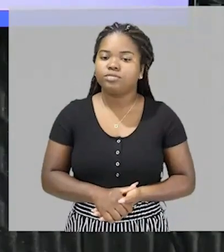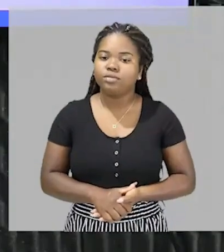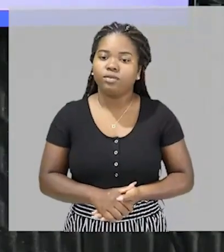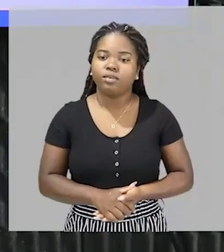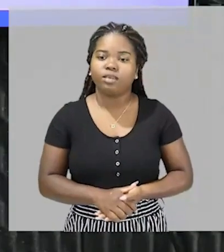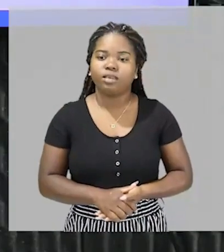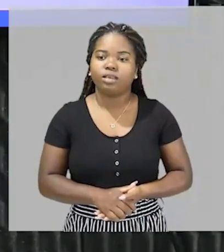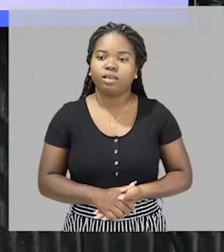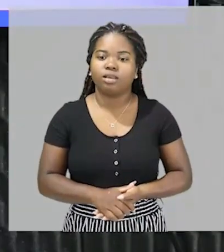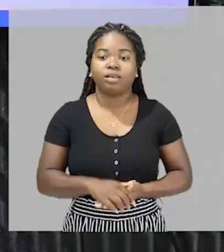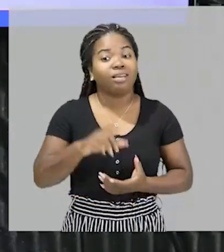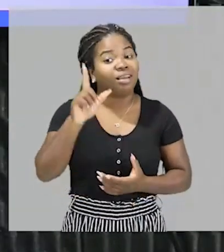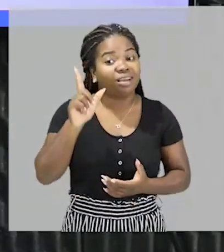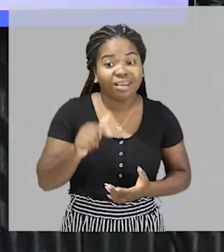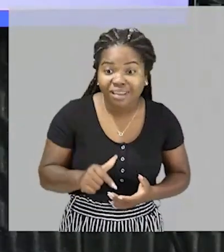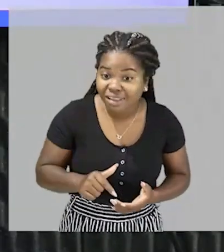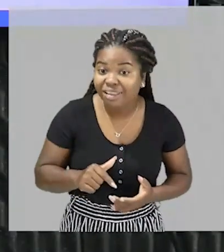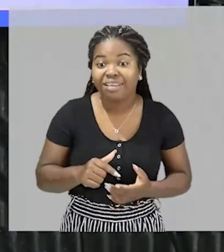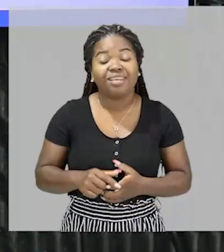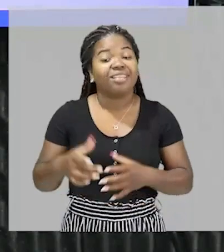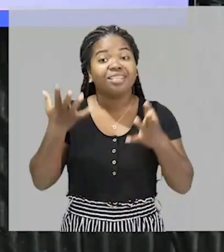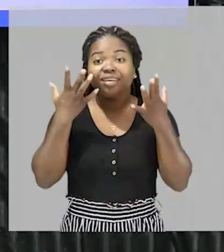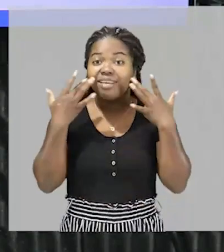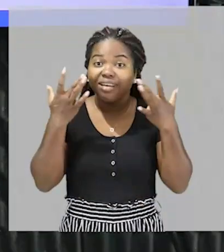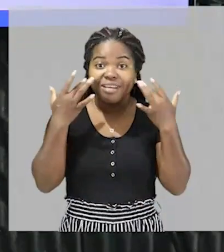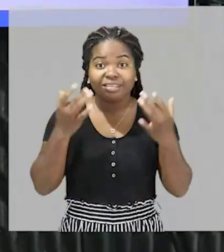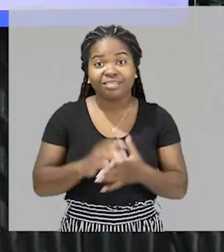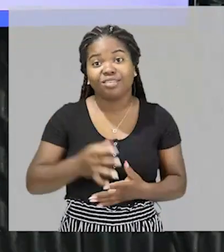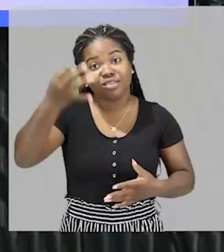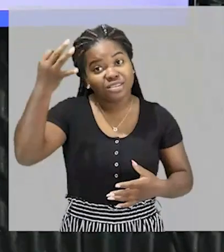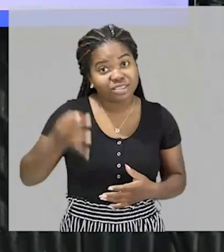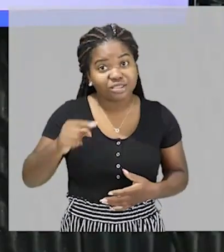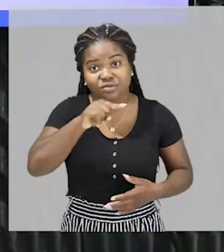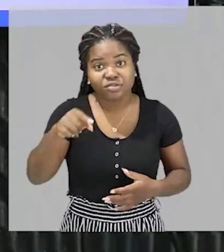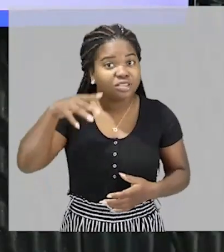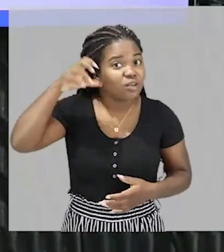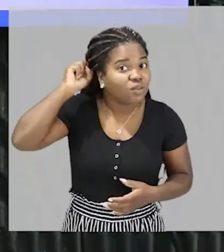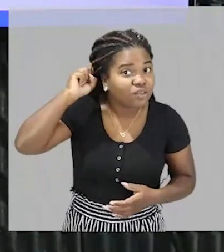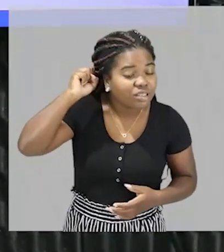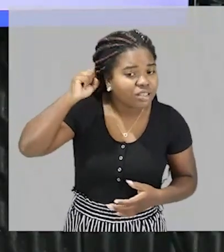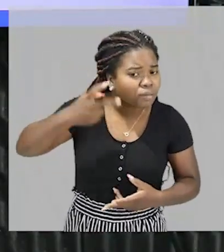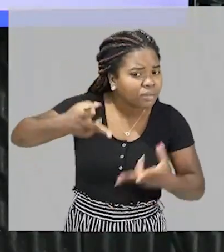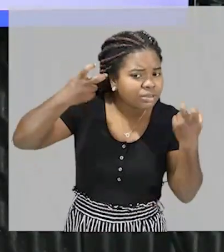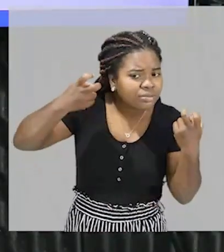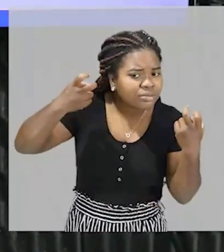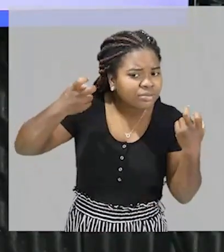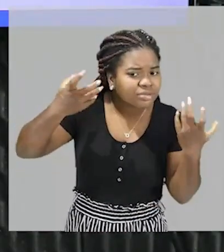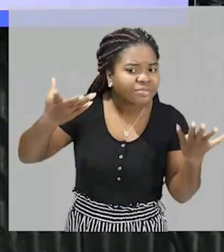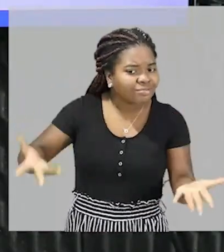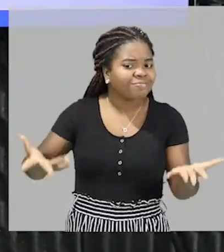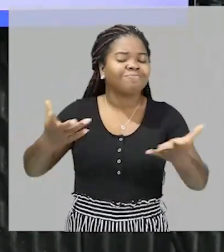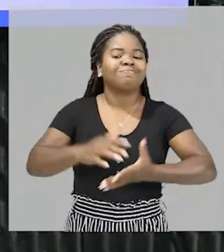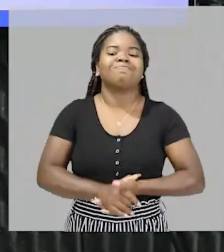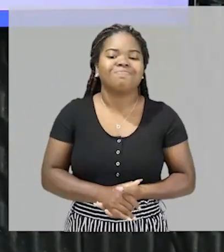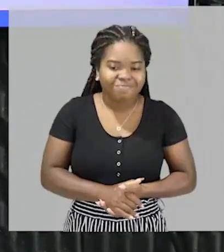é extremamente teatral. É tão teatral que eu tenho certeza que na hora que vocês ouvirem, vocês vão se identificar, porque todo mundo já passou por isso. Ou